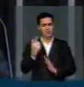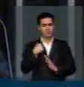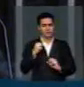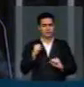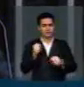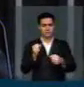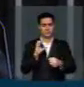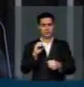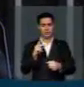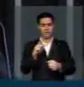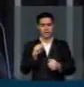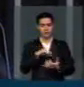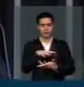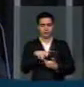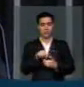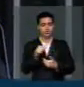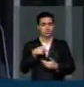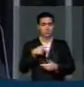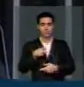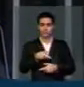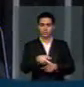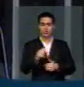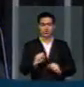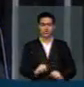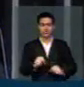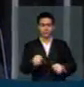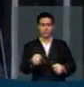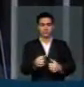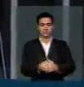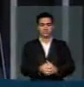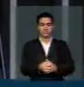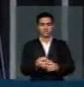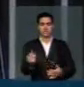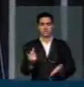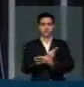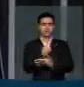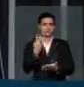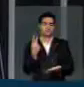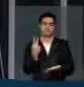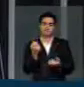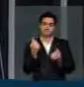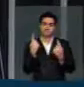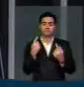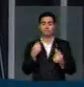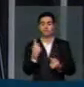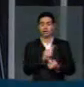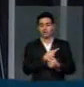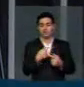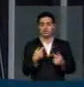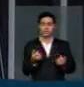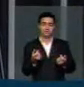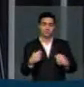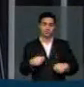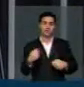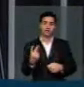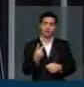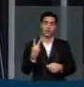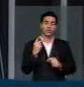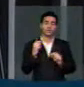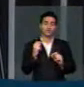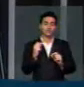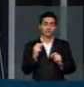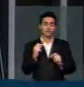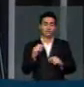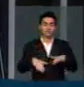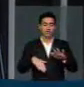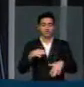Mundo e continuo defendendo. Acontece, e nós temos que valorizar agora, quem sabe,